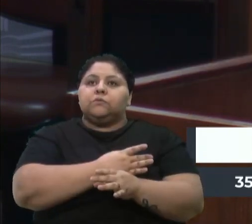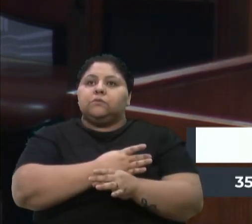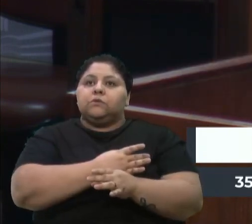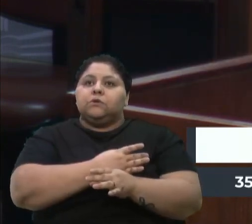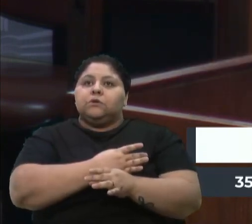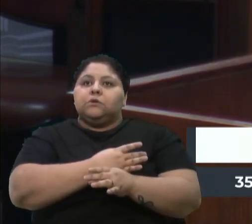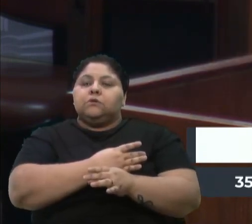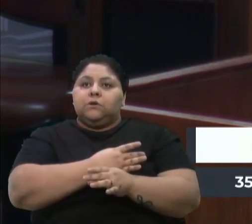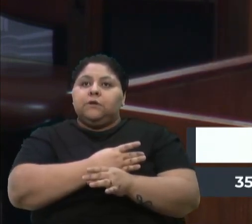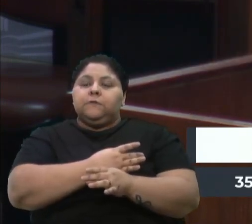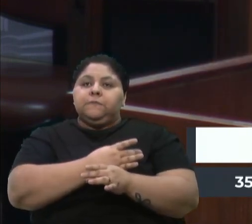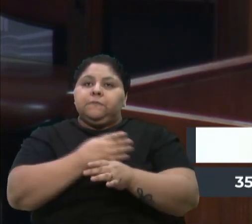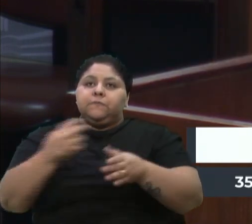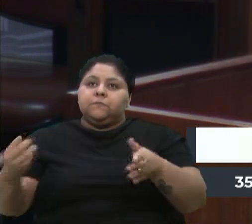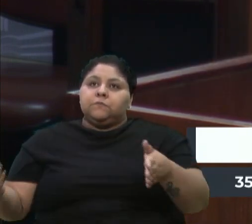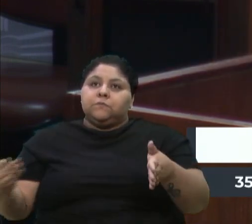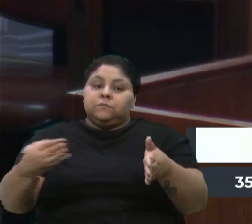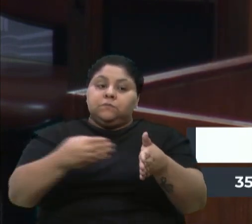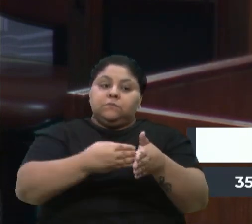pauta.